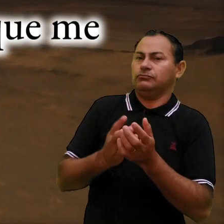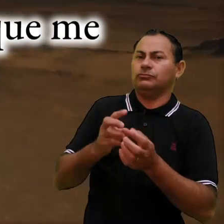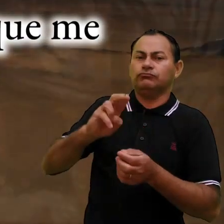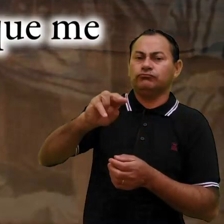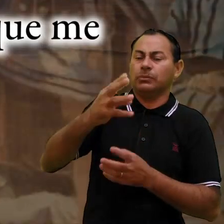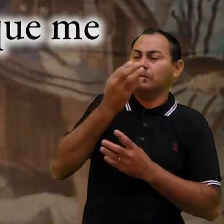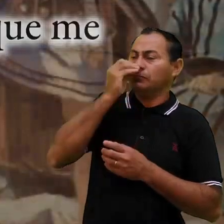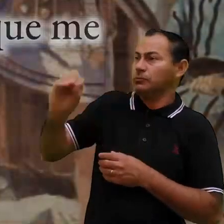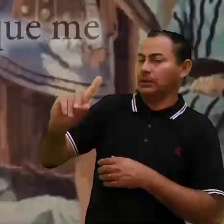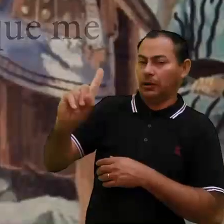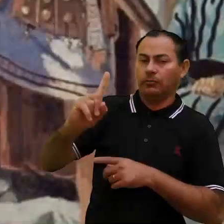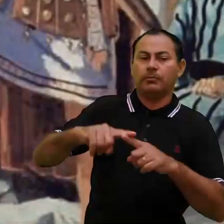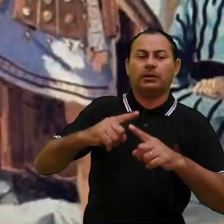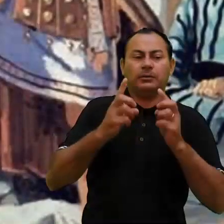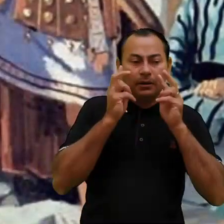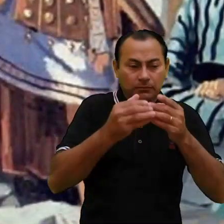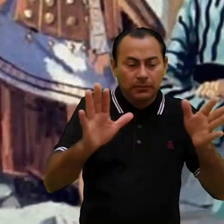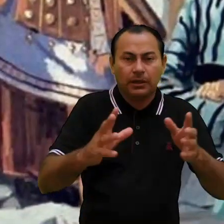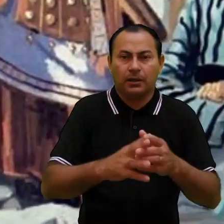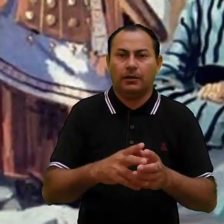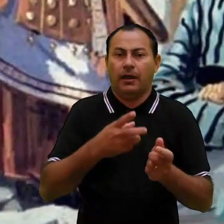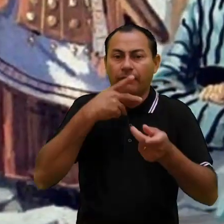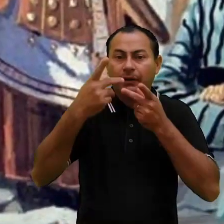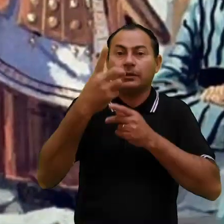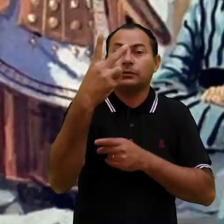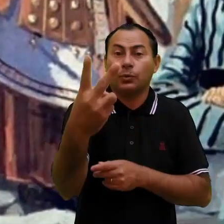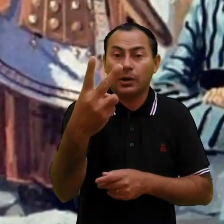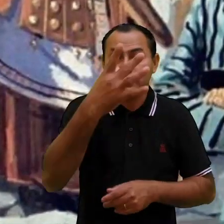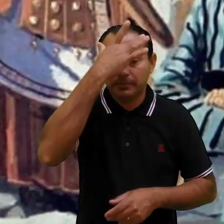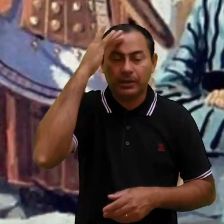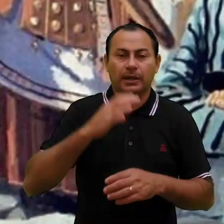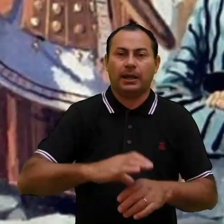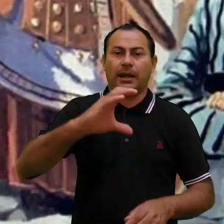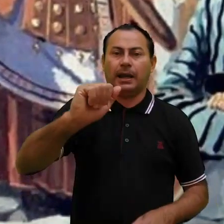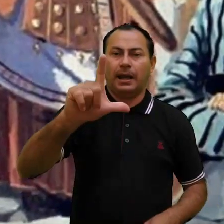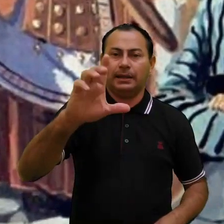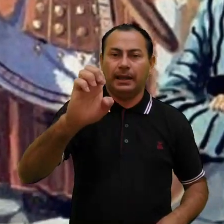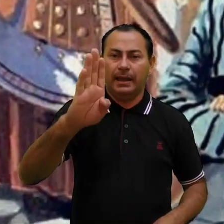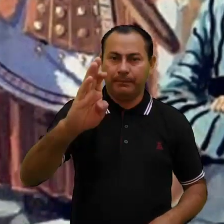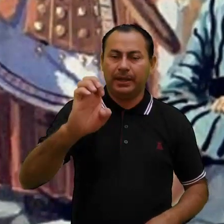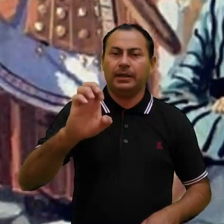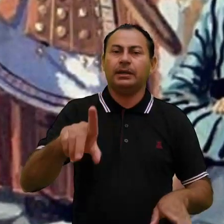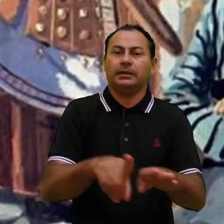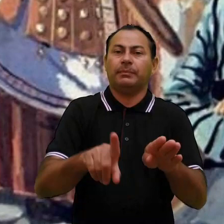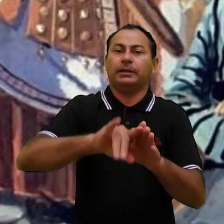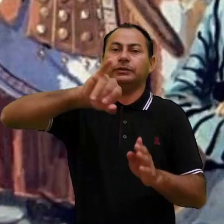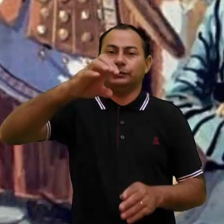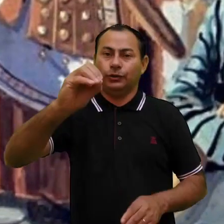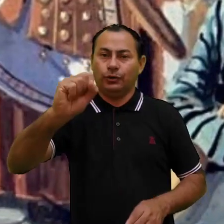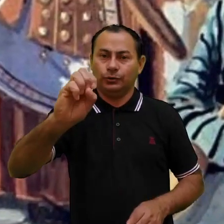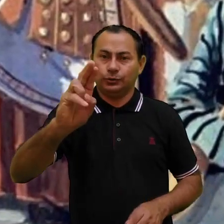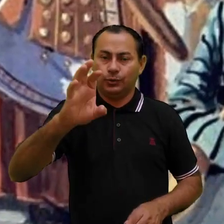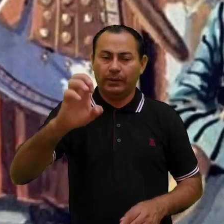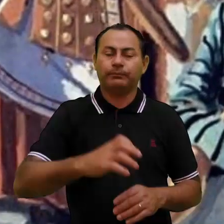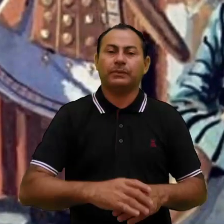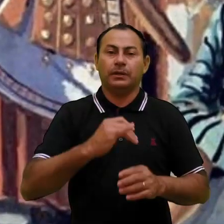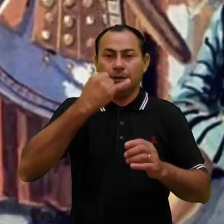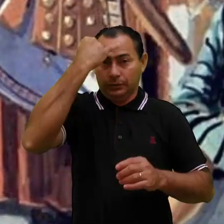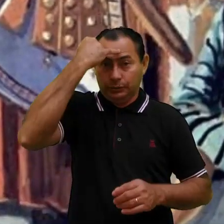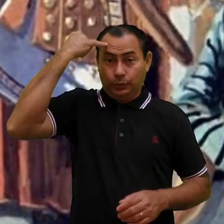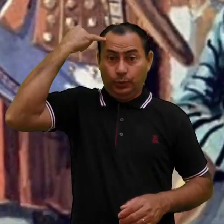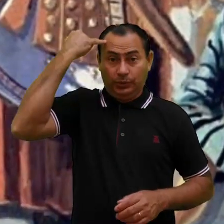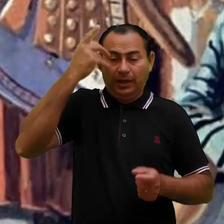desprezo haverá. Deus abriu exceção para 2 pessoas, Caleb e Josué. Judas relembrou o episódio deste